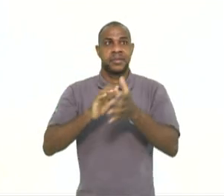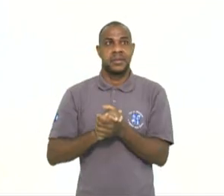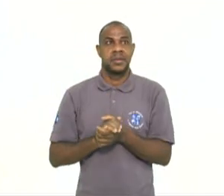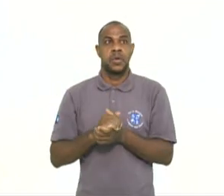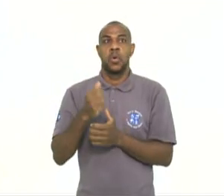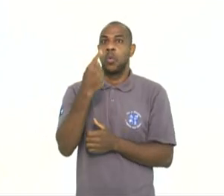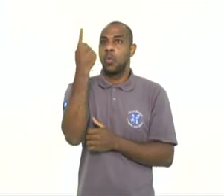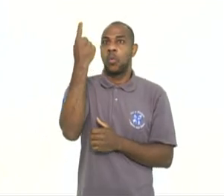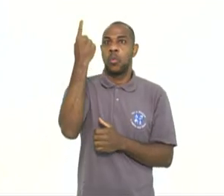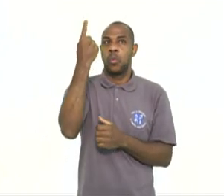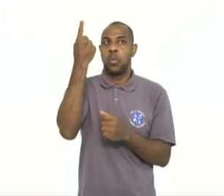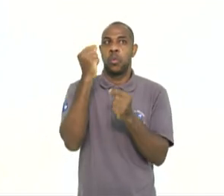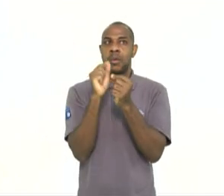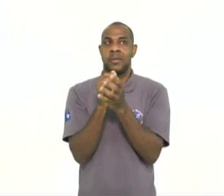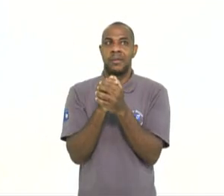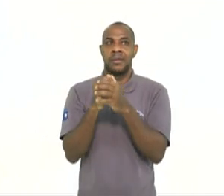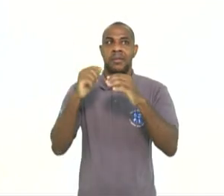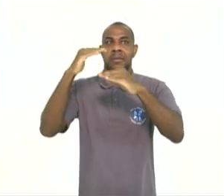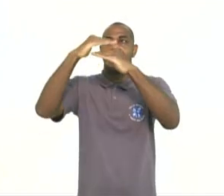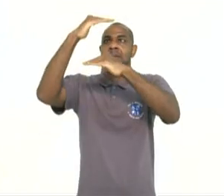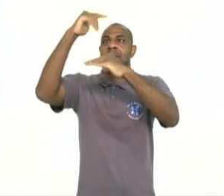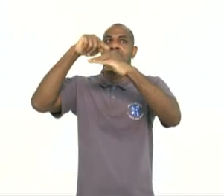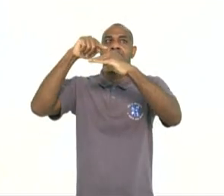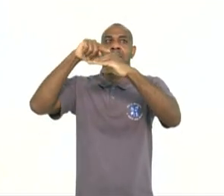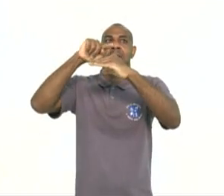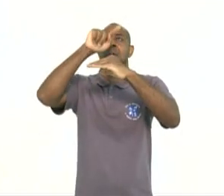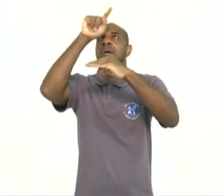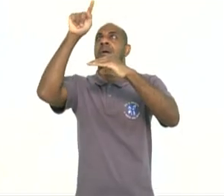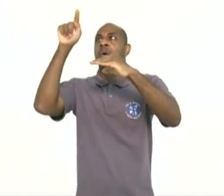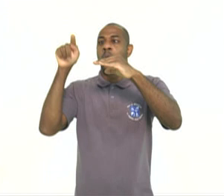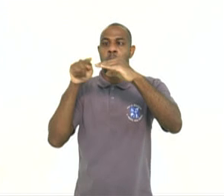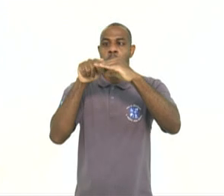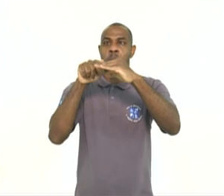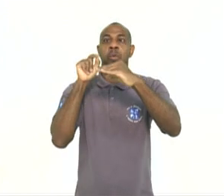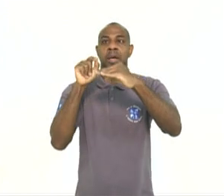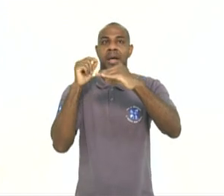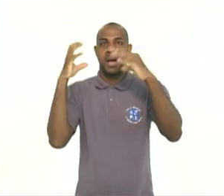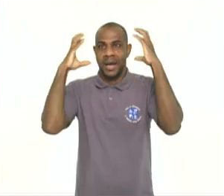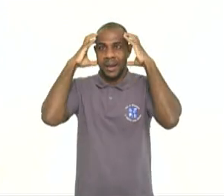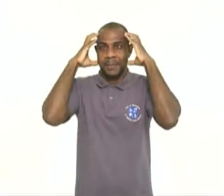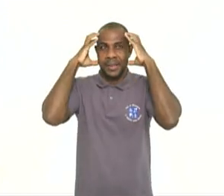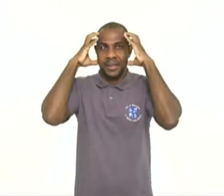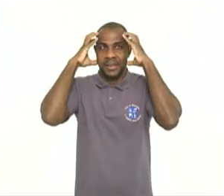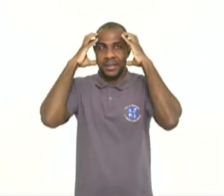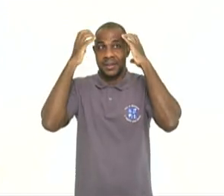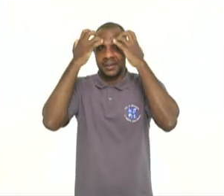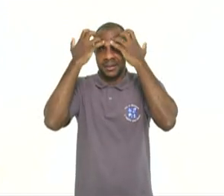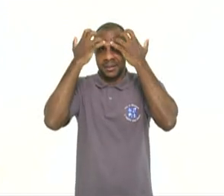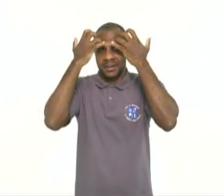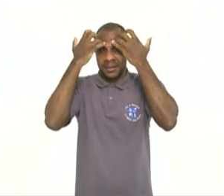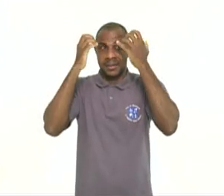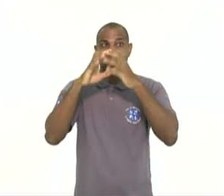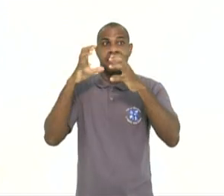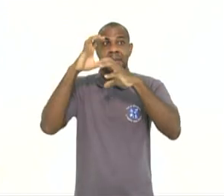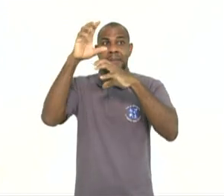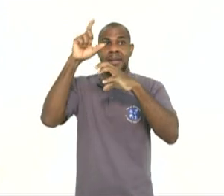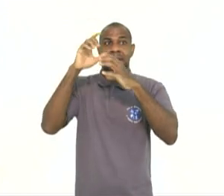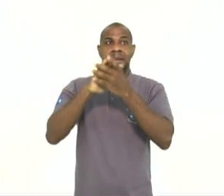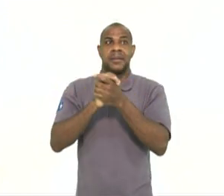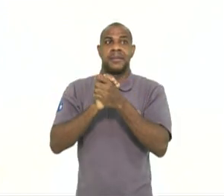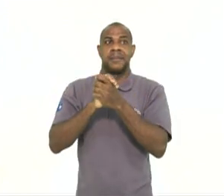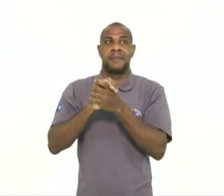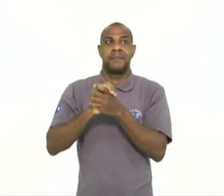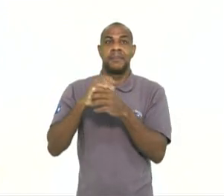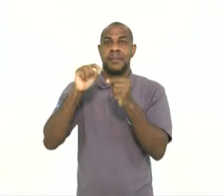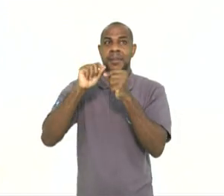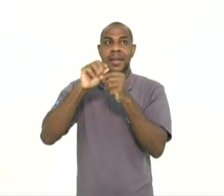a gente faz um formato oval que representa a cabeça né você pega duas vezes a largura essa cabeça